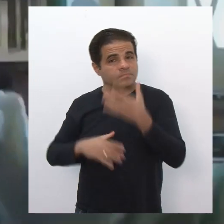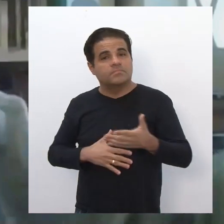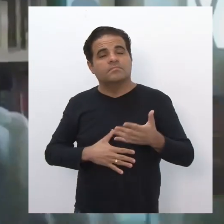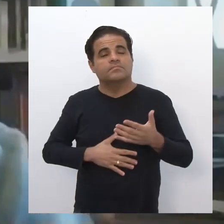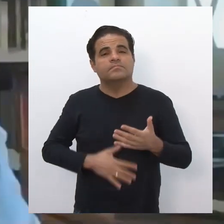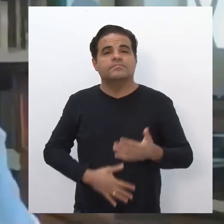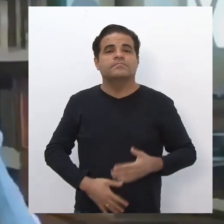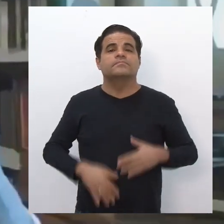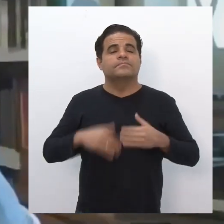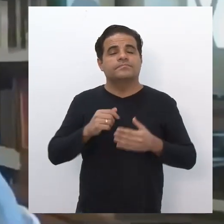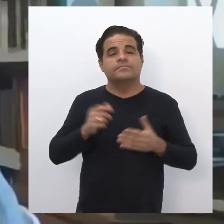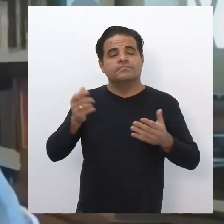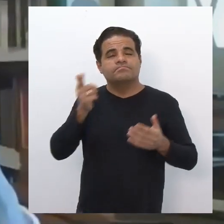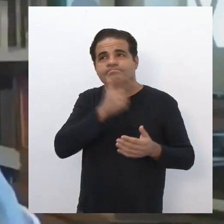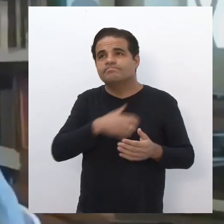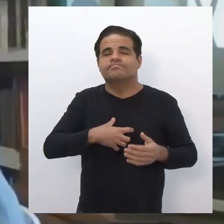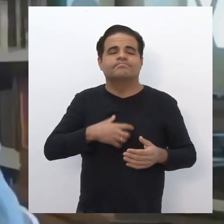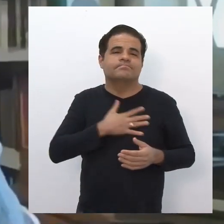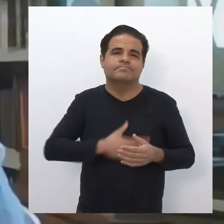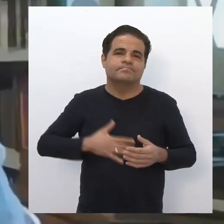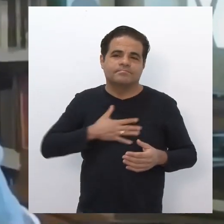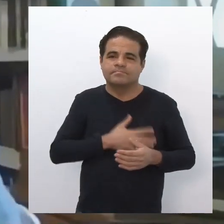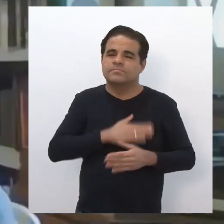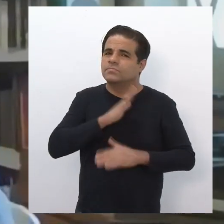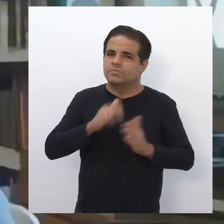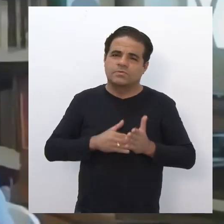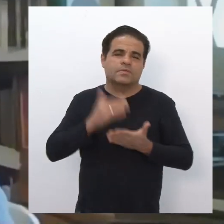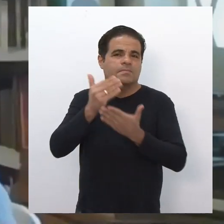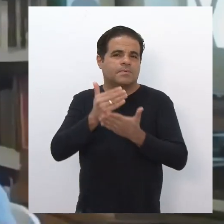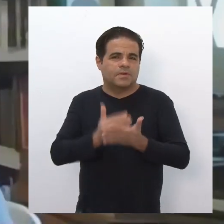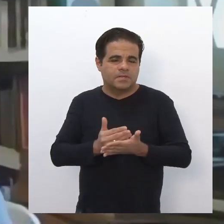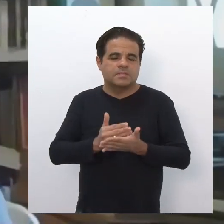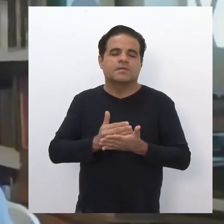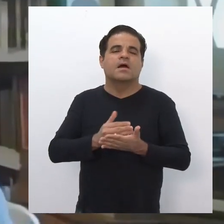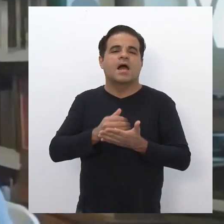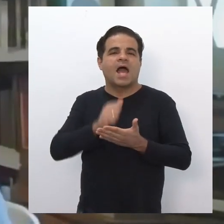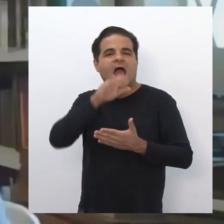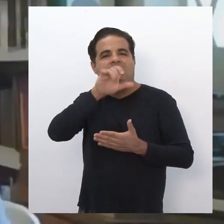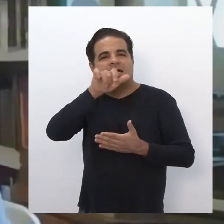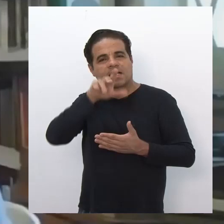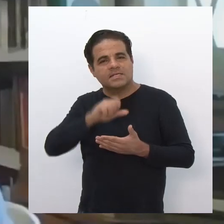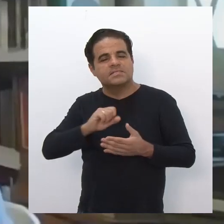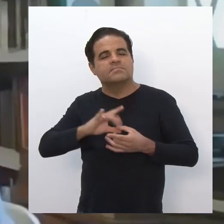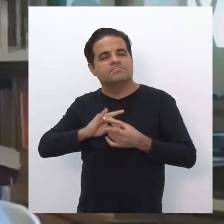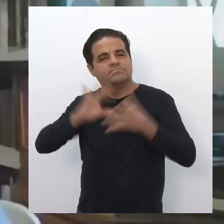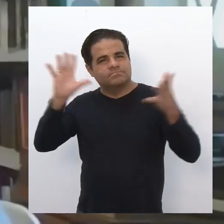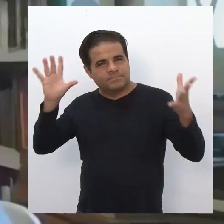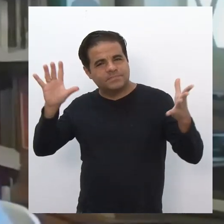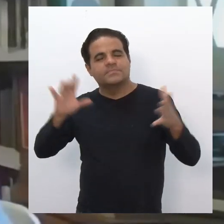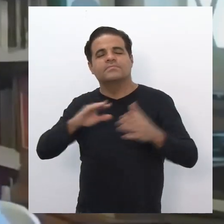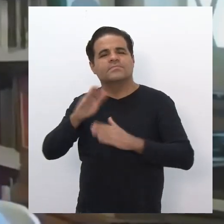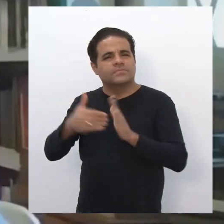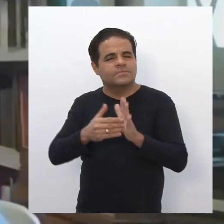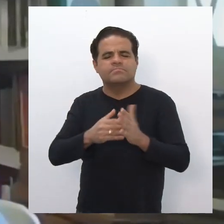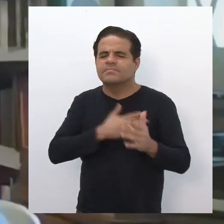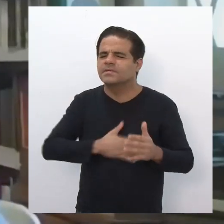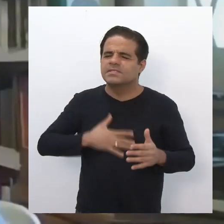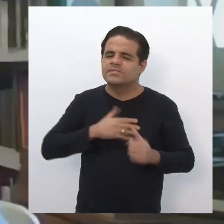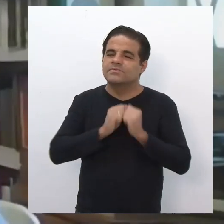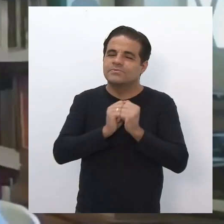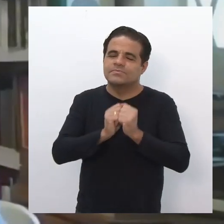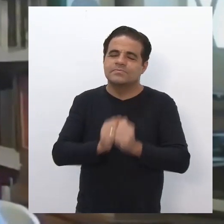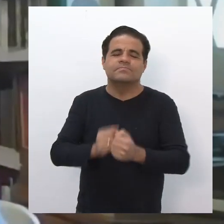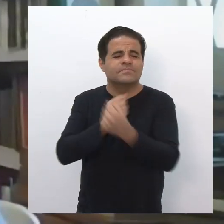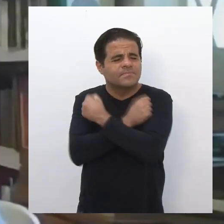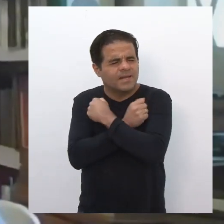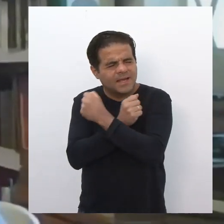e usufruir de toda a programação e dos acervos que estão lá à disposição. Um prazer enorme estar com vocês, um